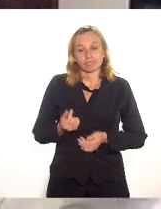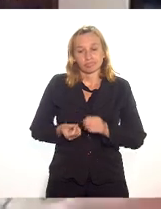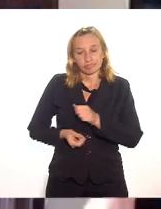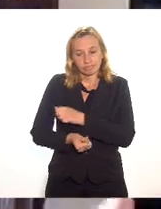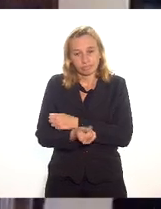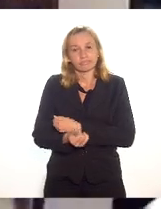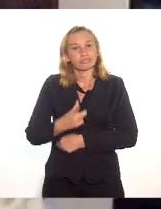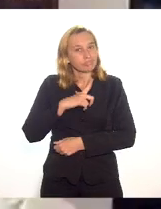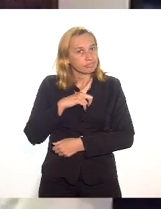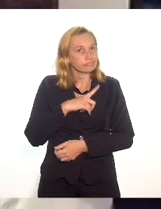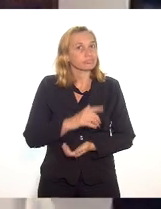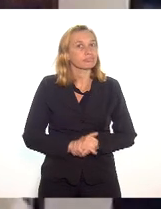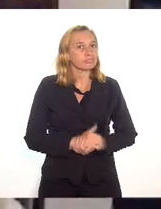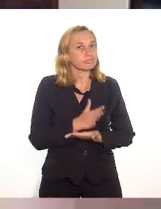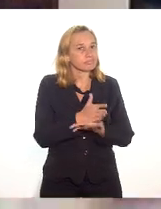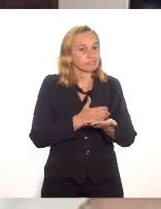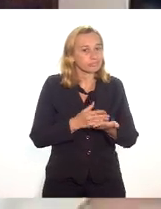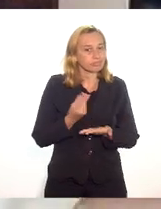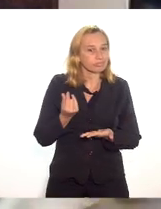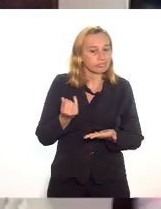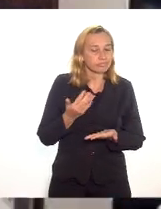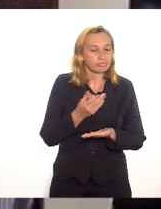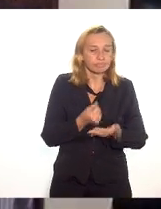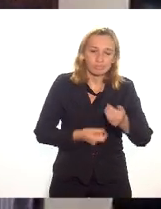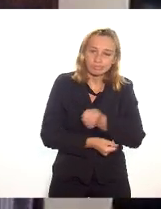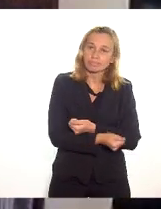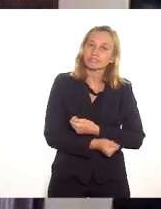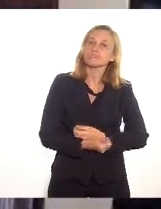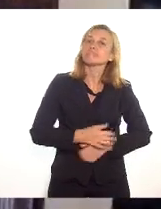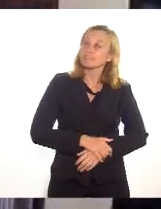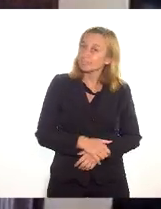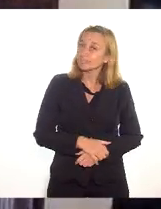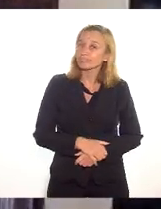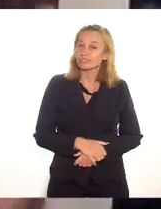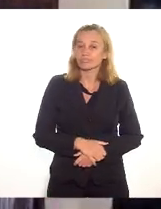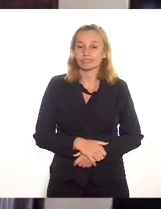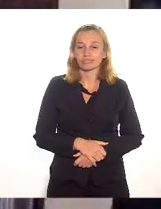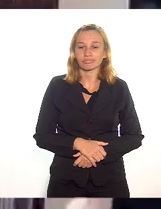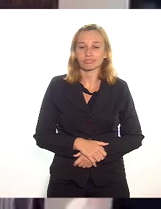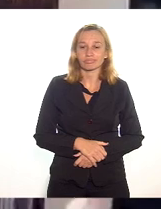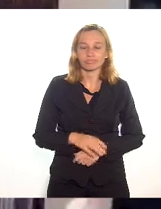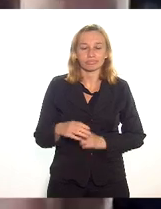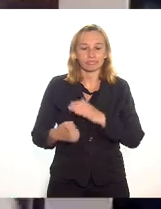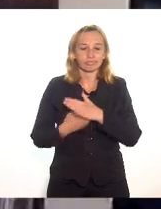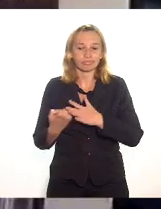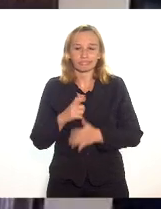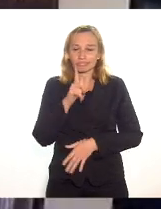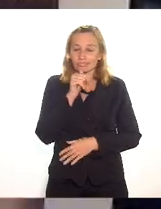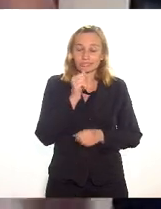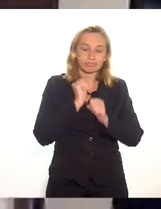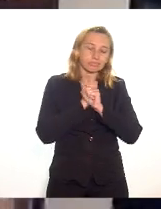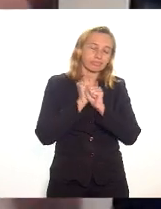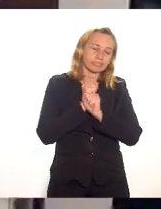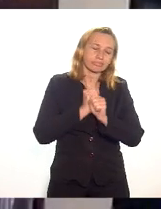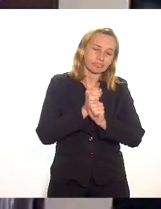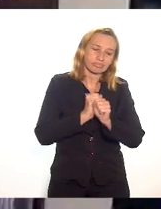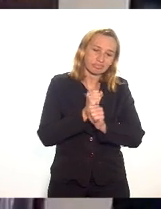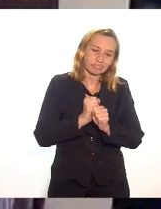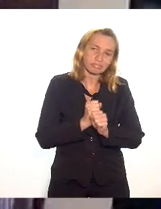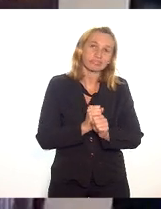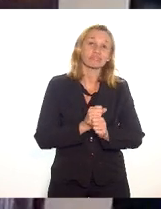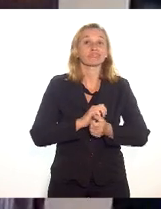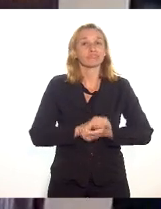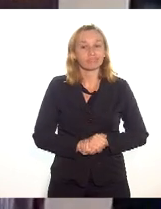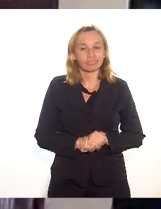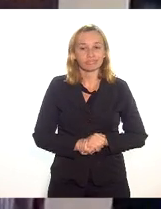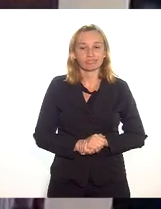investimento, uma parte do lucro ser investido. E a SEDAI, há muito tempo que, de forma